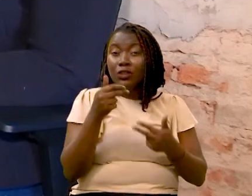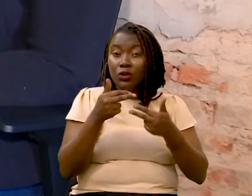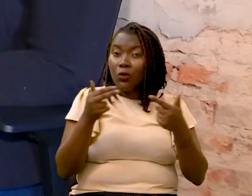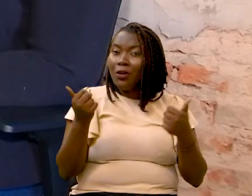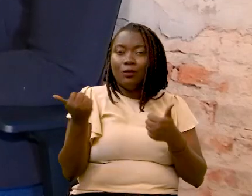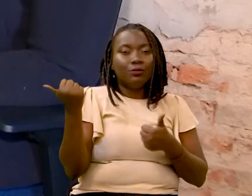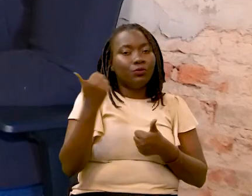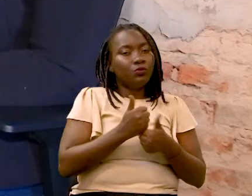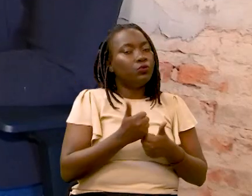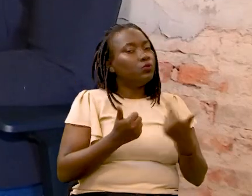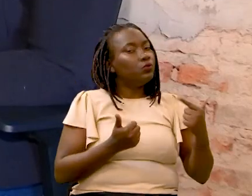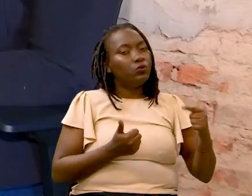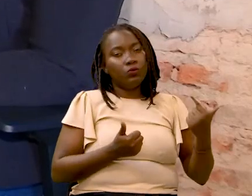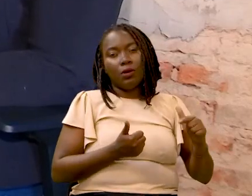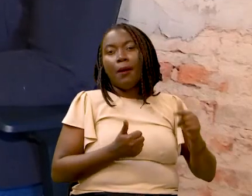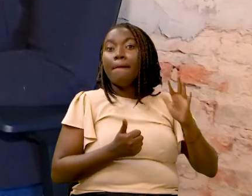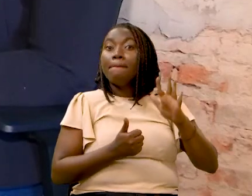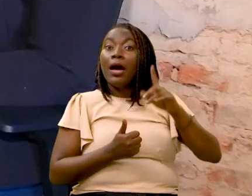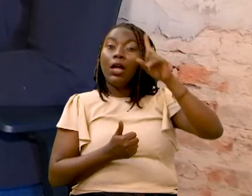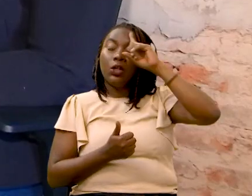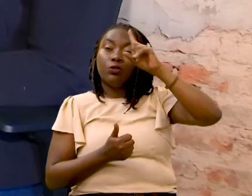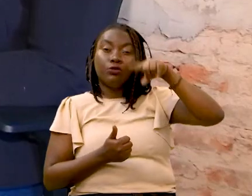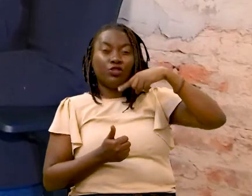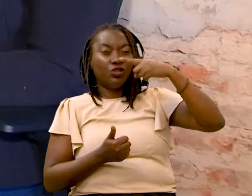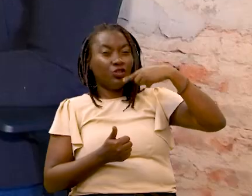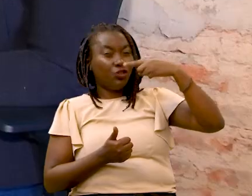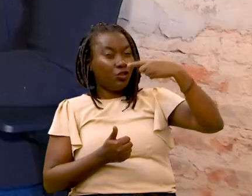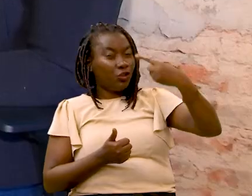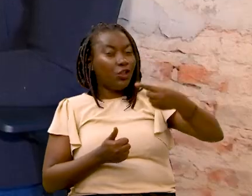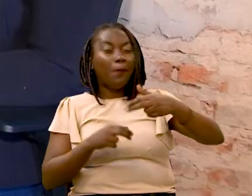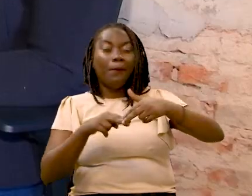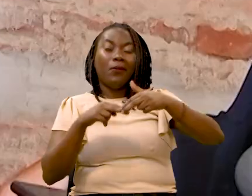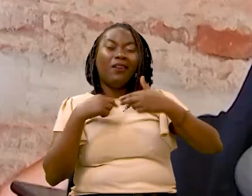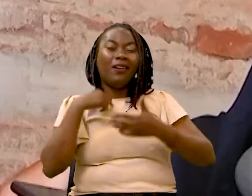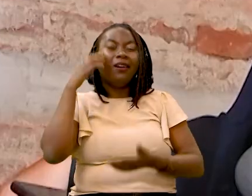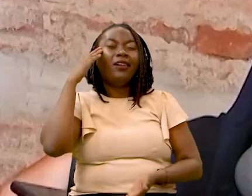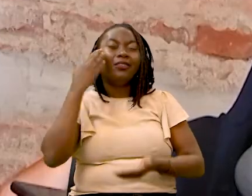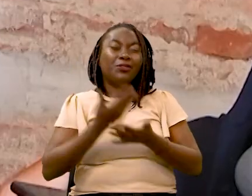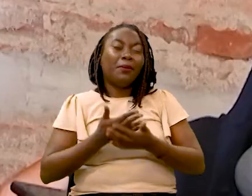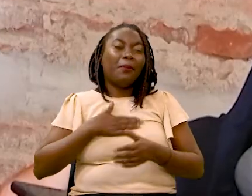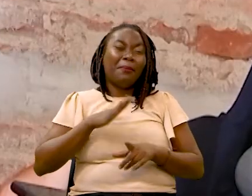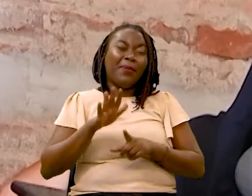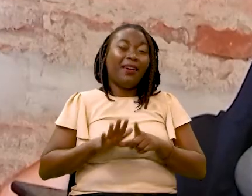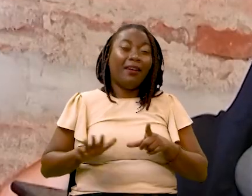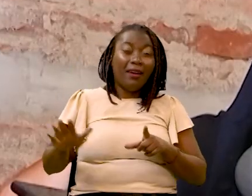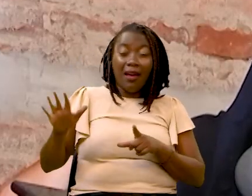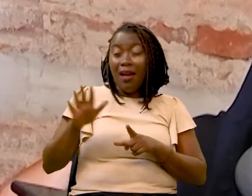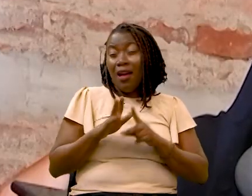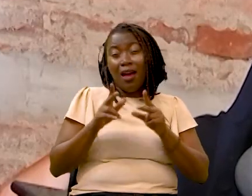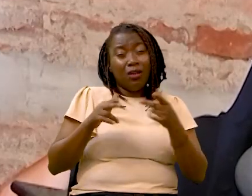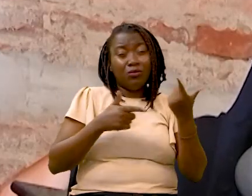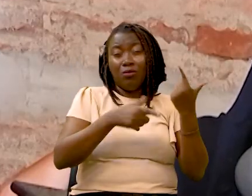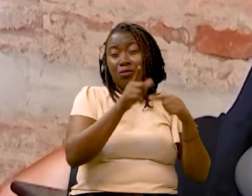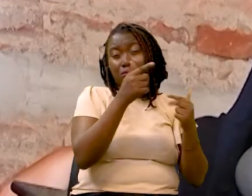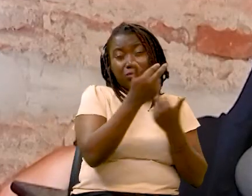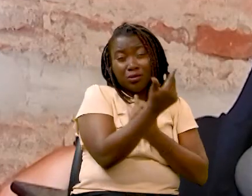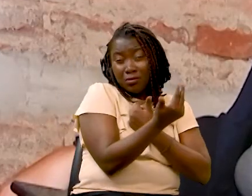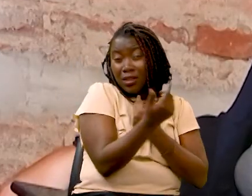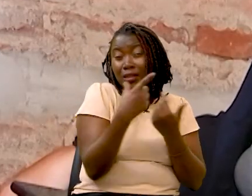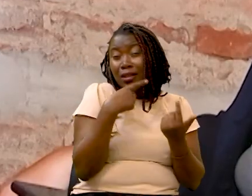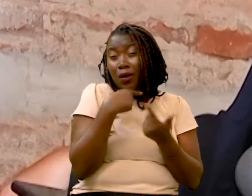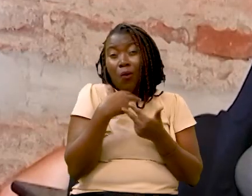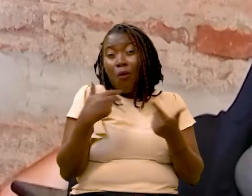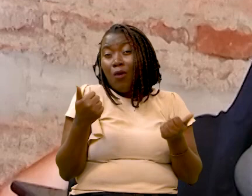gente aprende coisas que não substituem a faculdade, mas eu acho que o dia a dia, Porque eu acredito que o meu mercado,